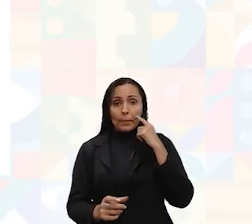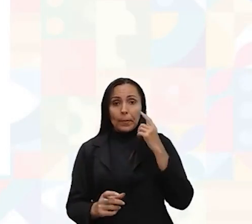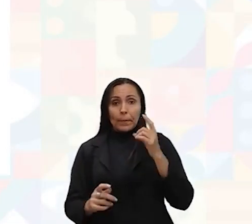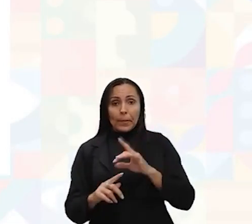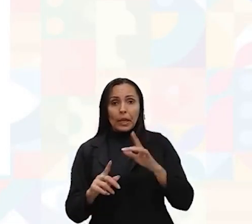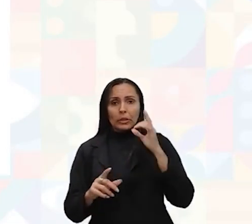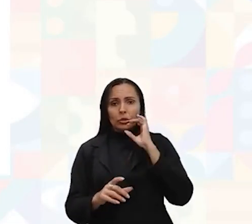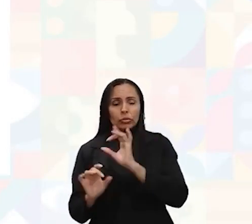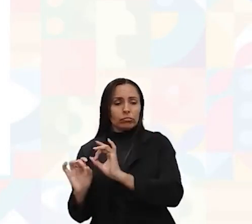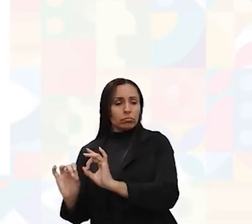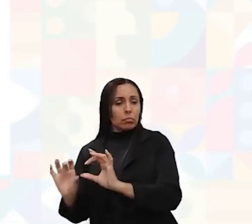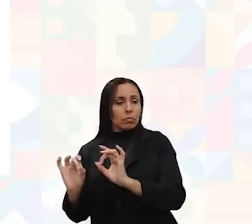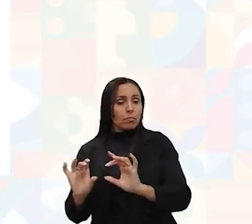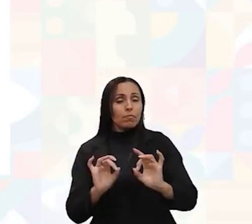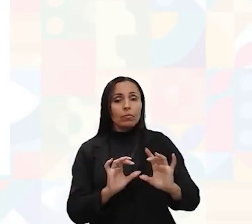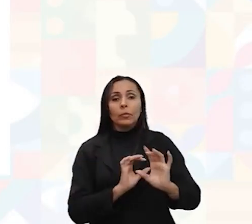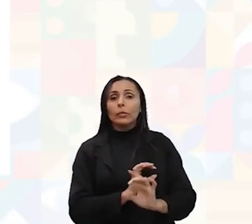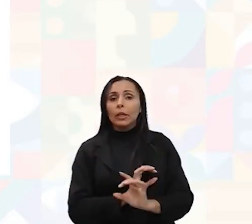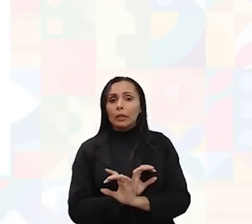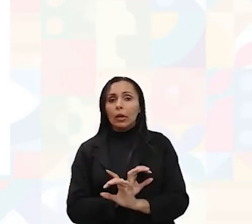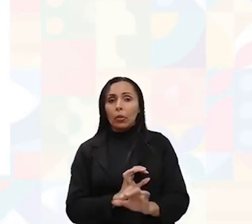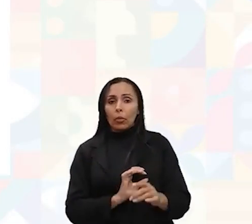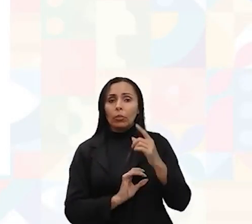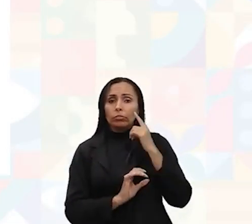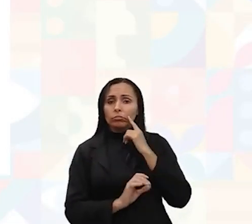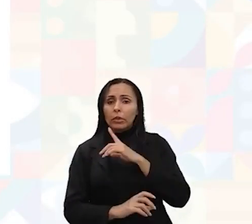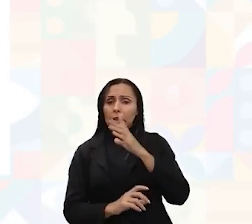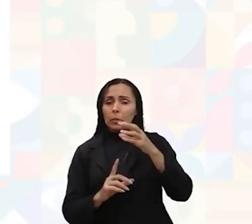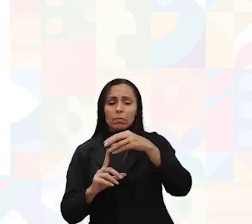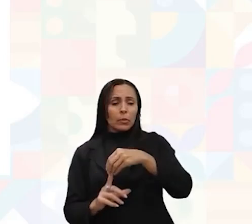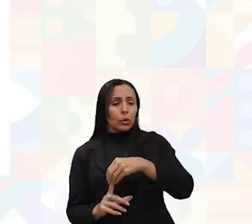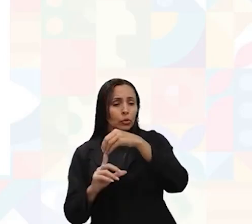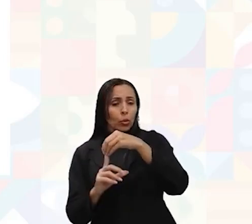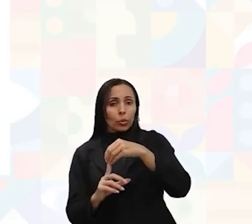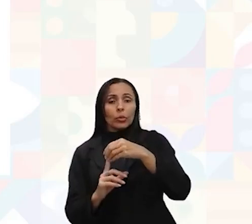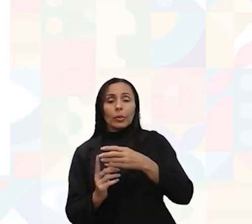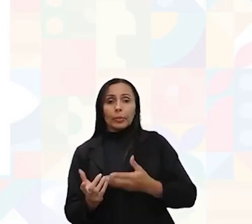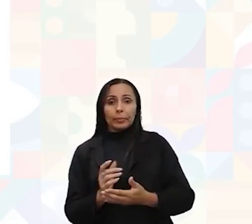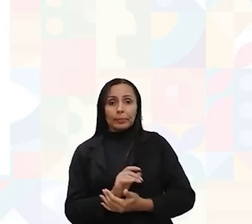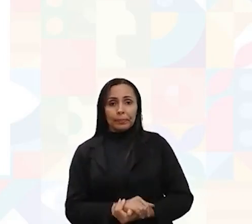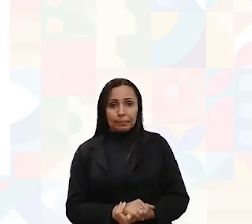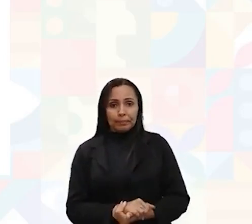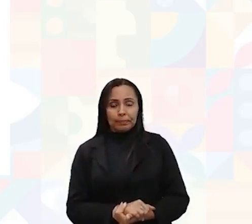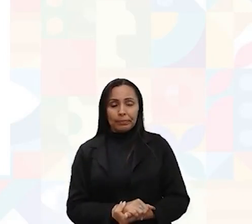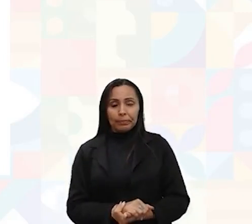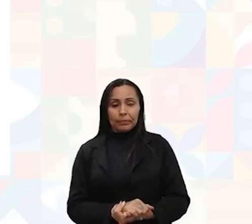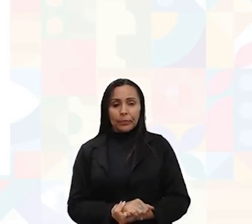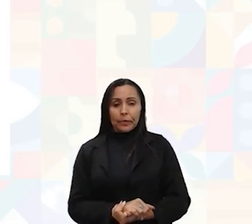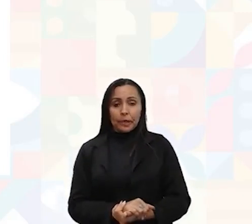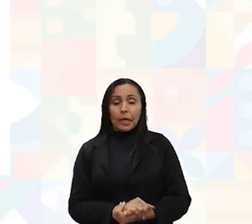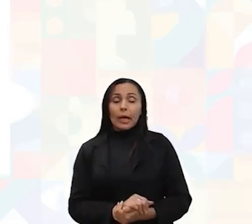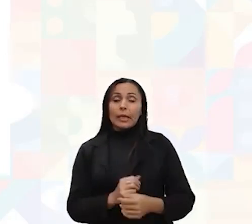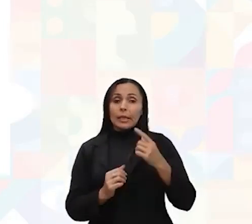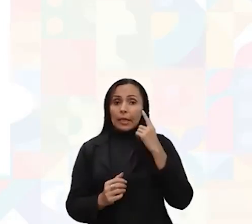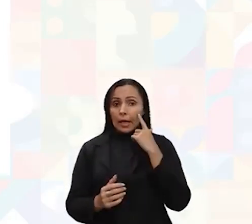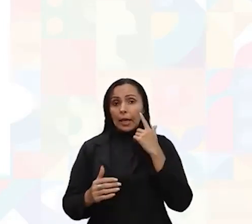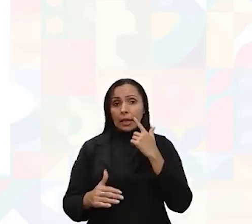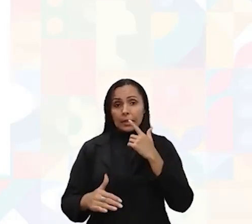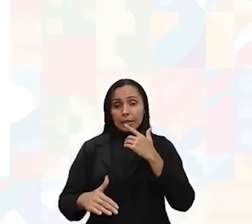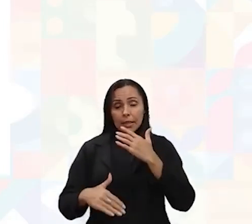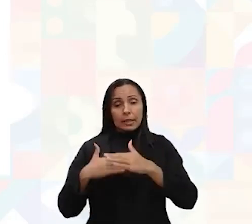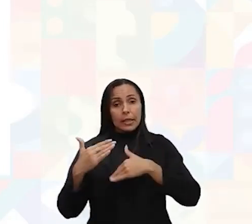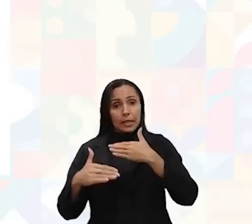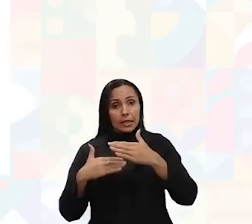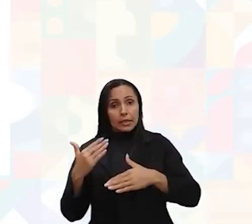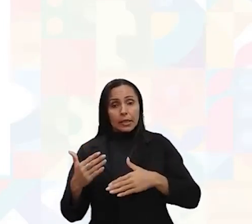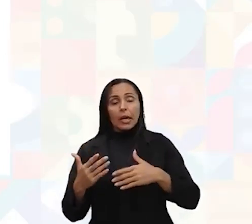indivíduo, né? Como indivíduo, uma pessoa mais autônoma, independente, e a tendência é que cada vez